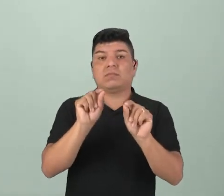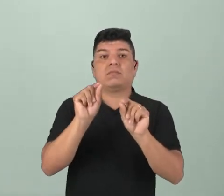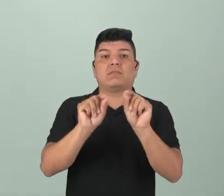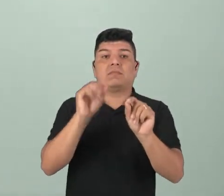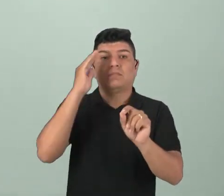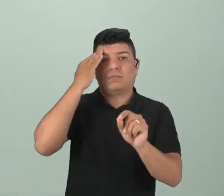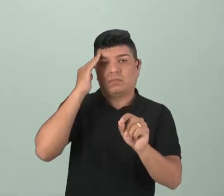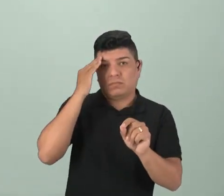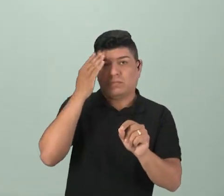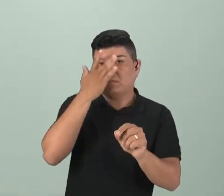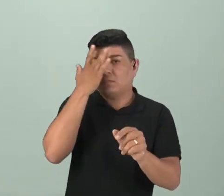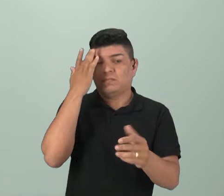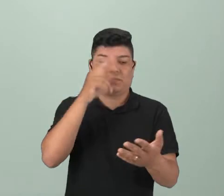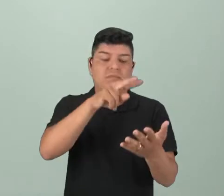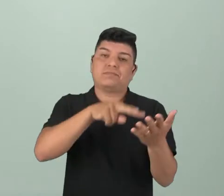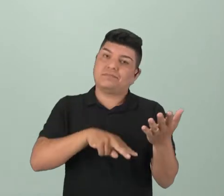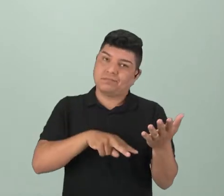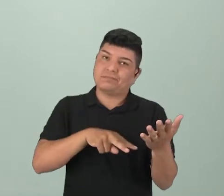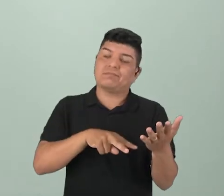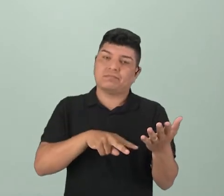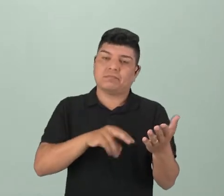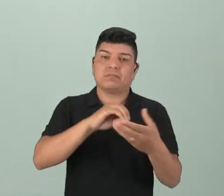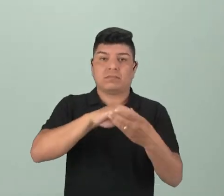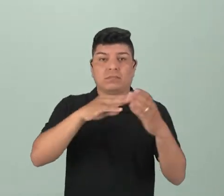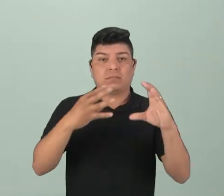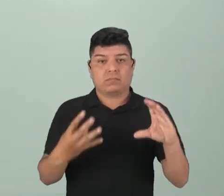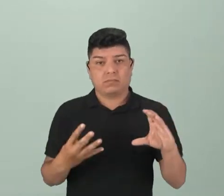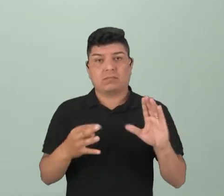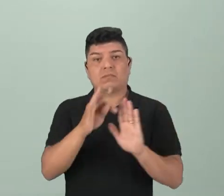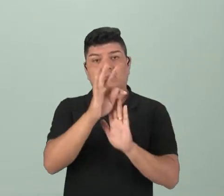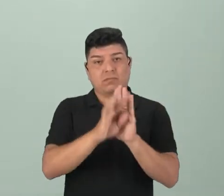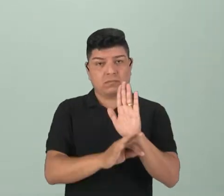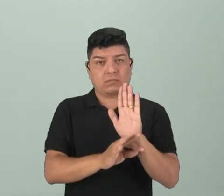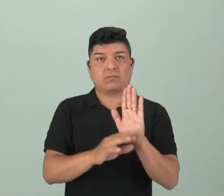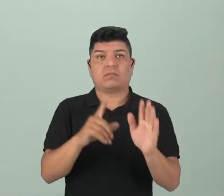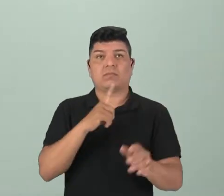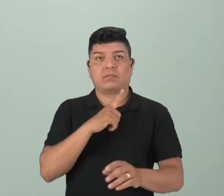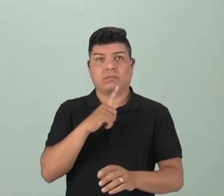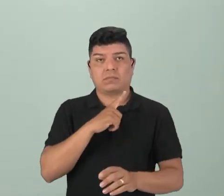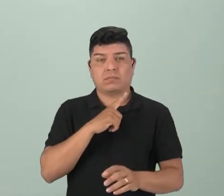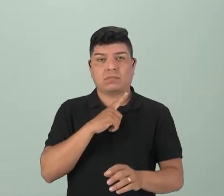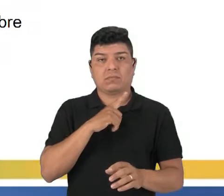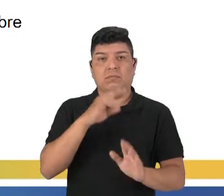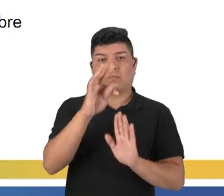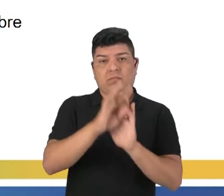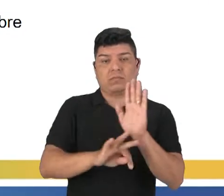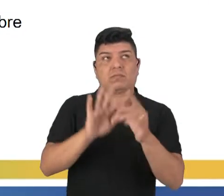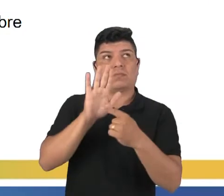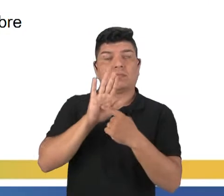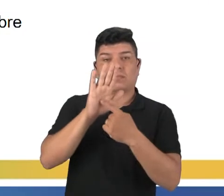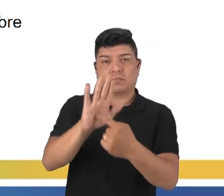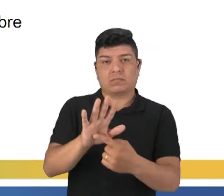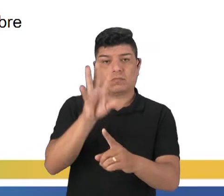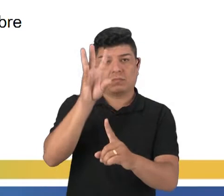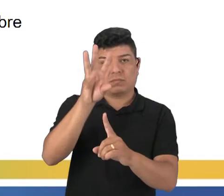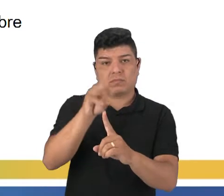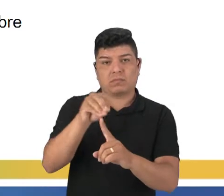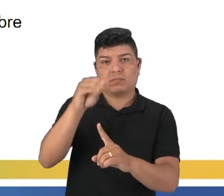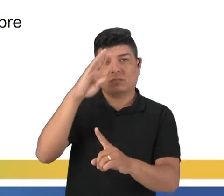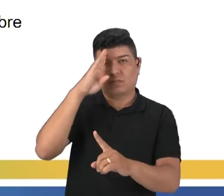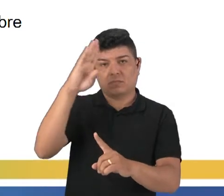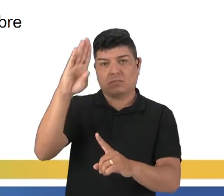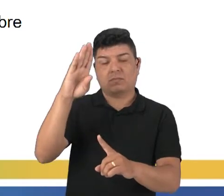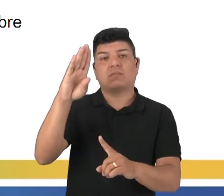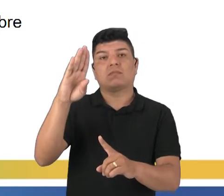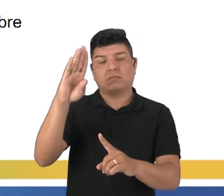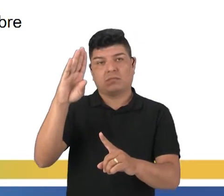tornar compreensível a quem está lendo, tá certo? As características desse texto, né? Nós temos no texto expositivo o objetivo central